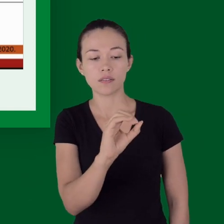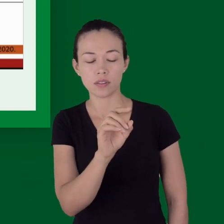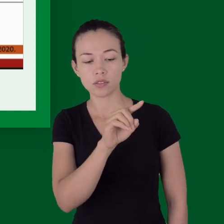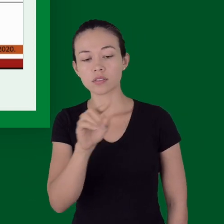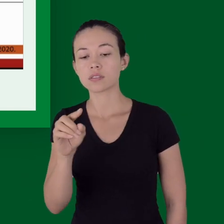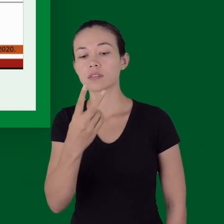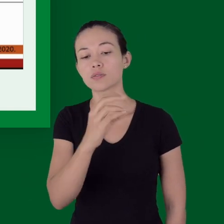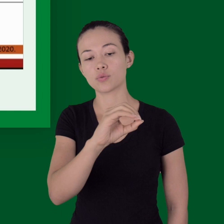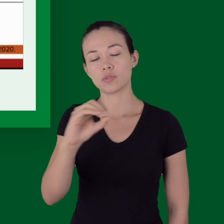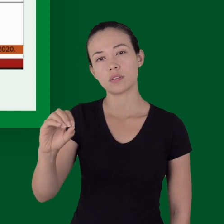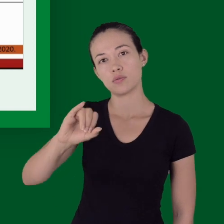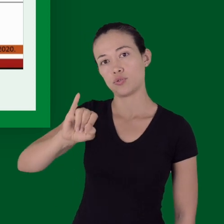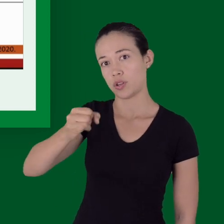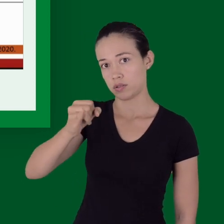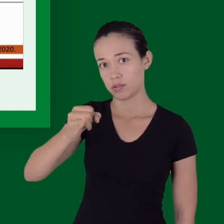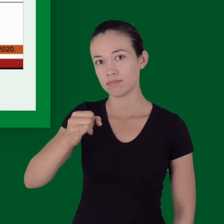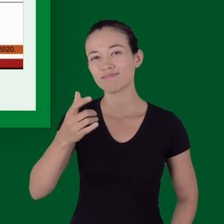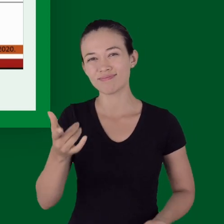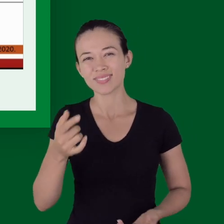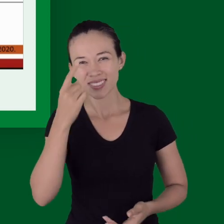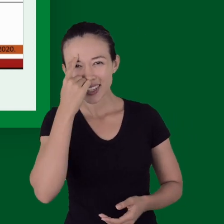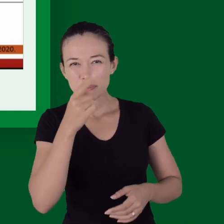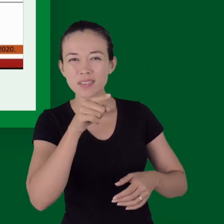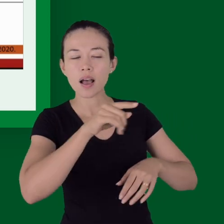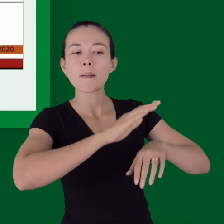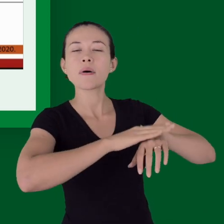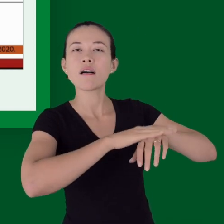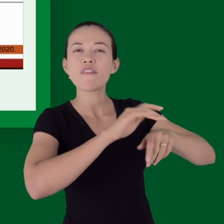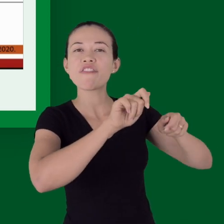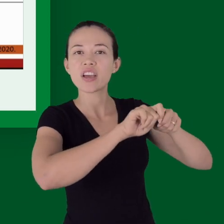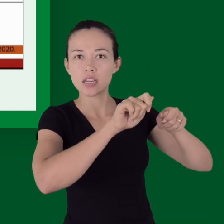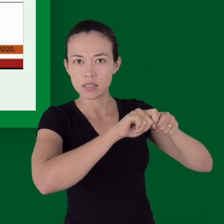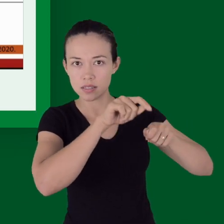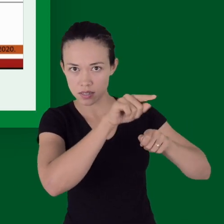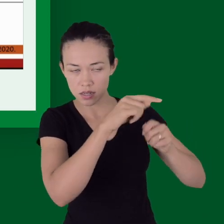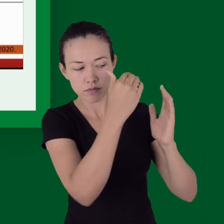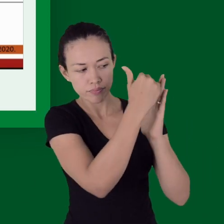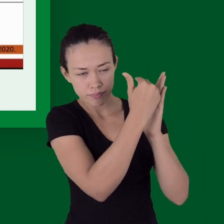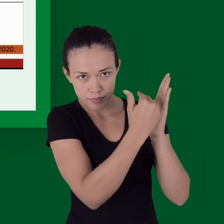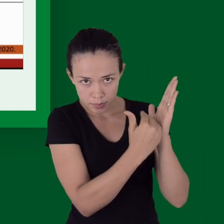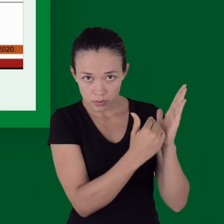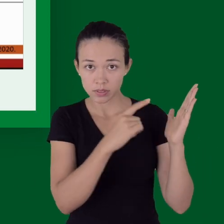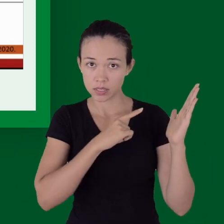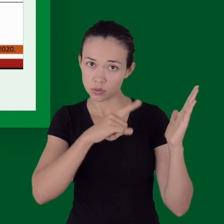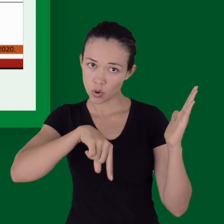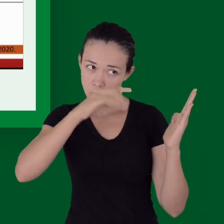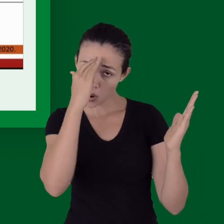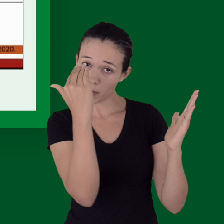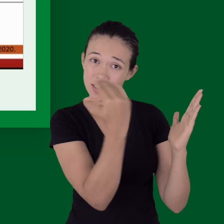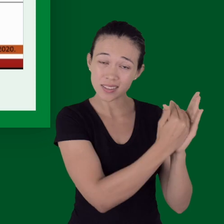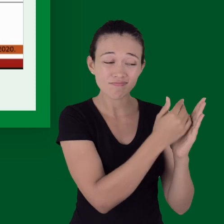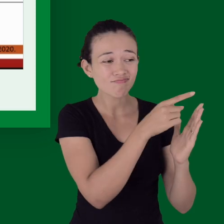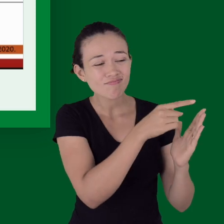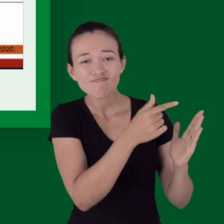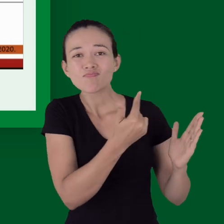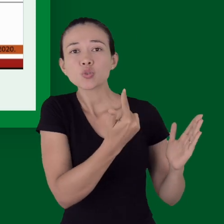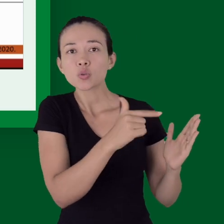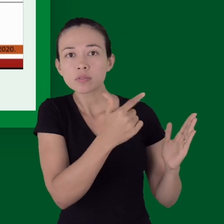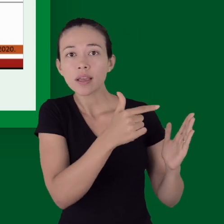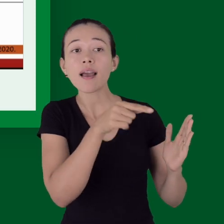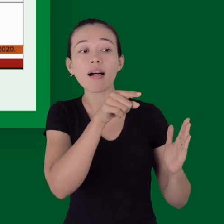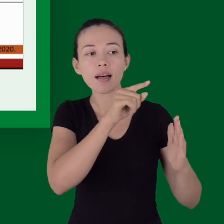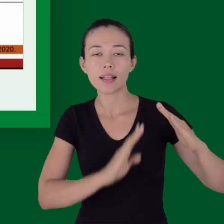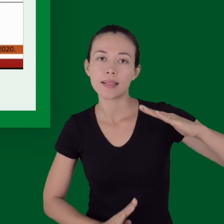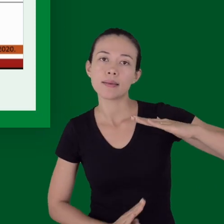a gente seguir a determinação do fabricante. Se não tiver especificada a determinação do fabricante, a gente coloca a carga máxima